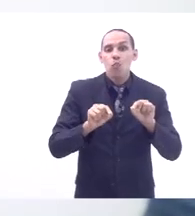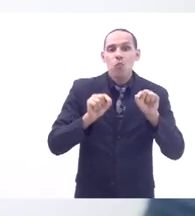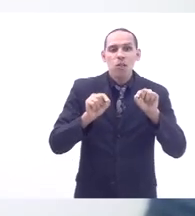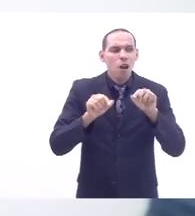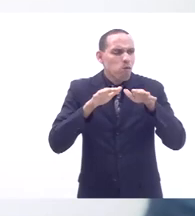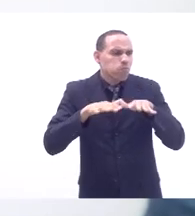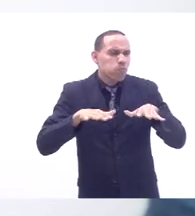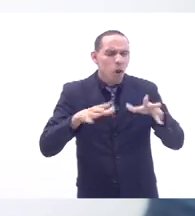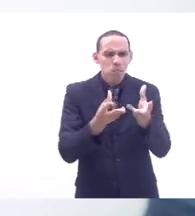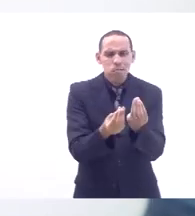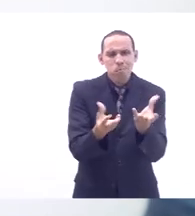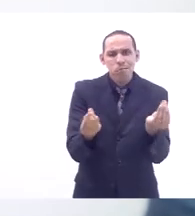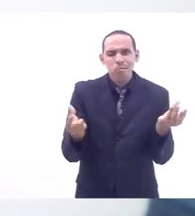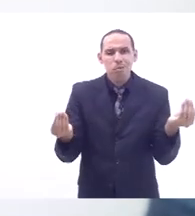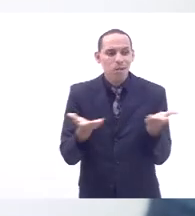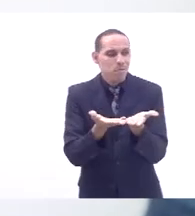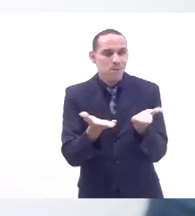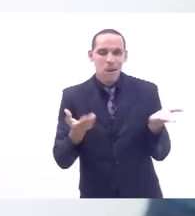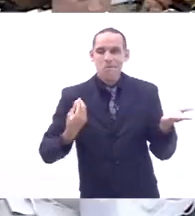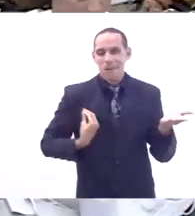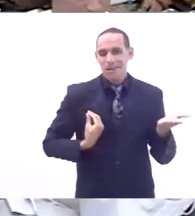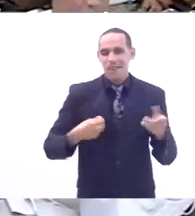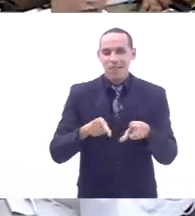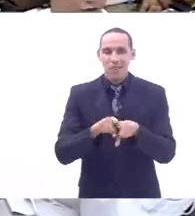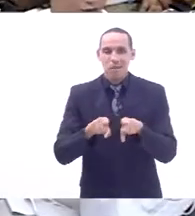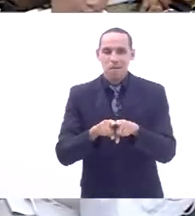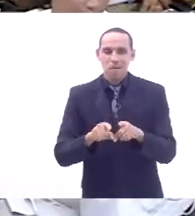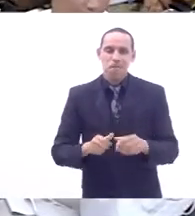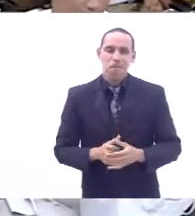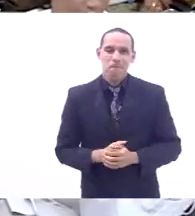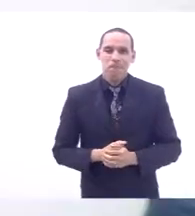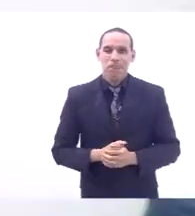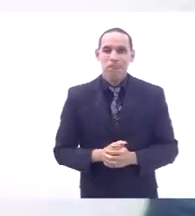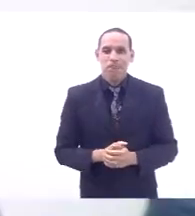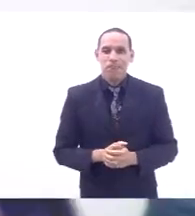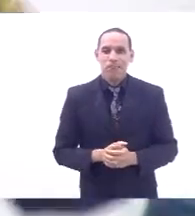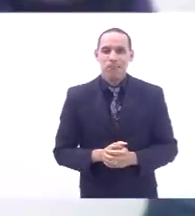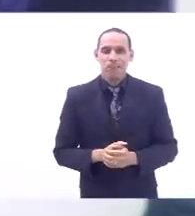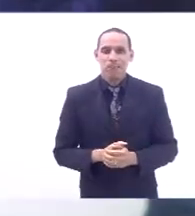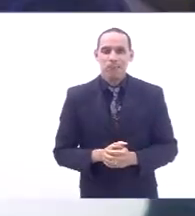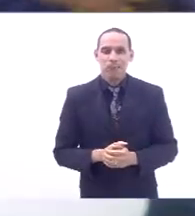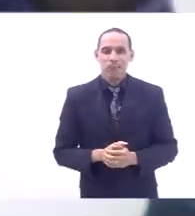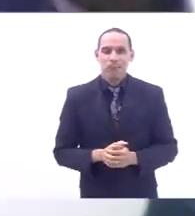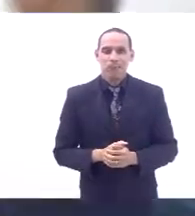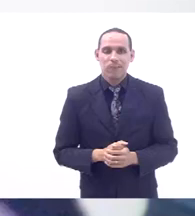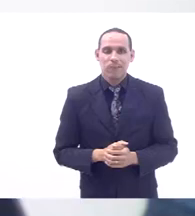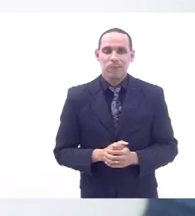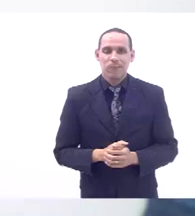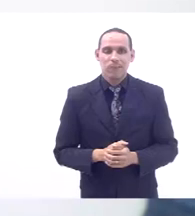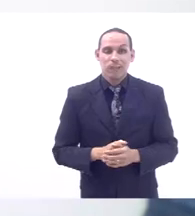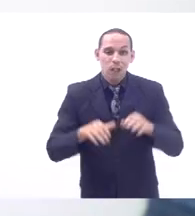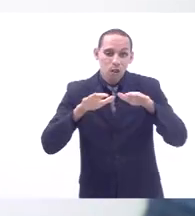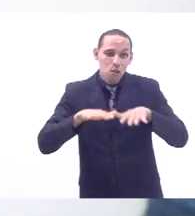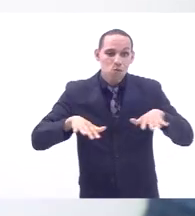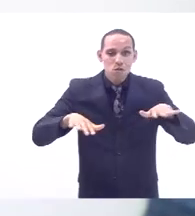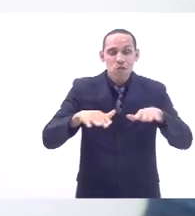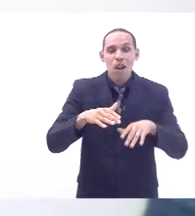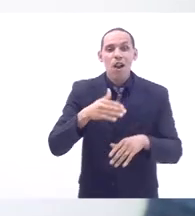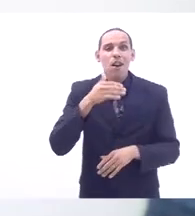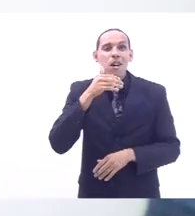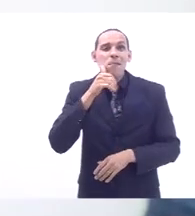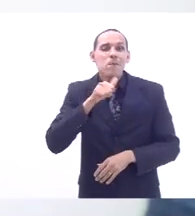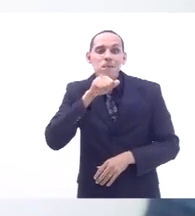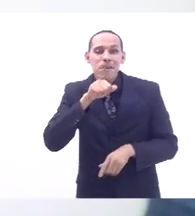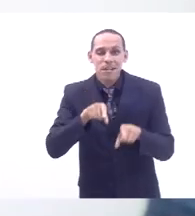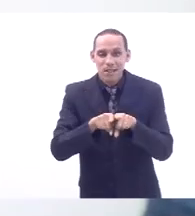e está muito feliz por os senhores estarem aqui. Ati gbogbo awon iya wa lopolopo. E todas nossas mães aqui que